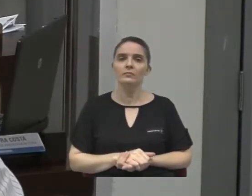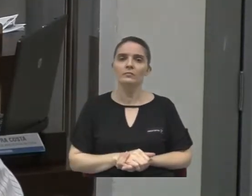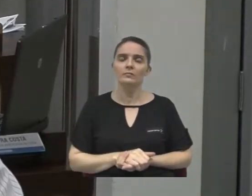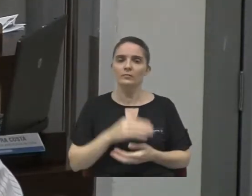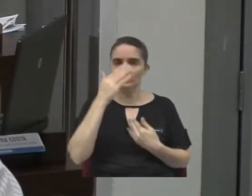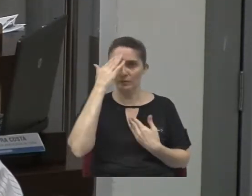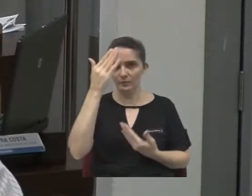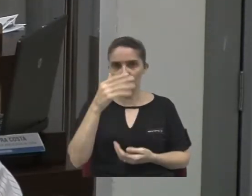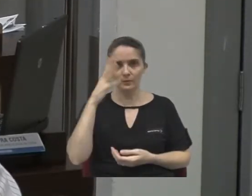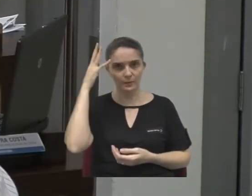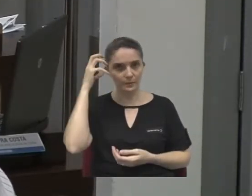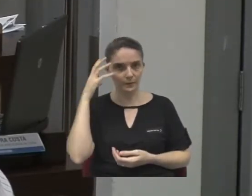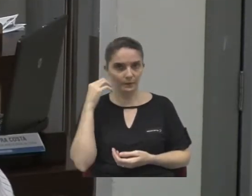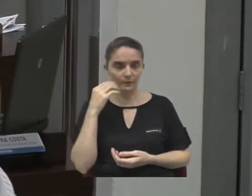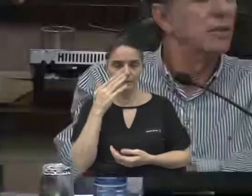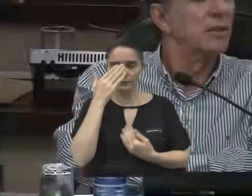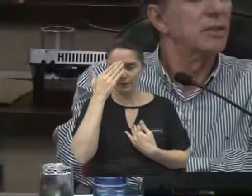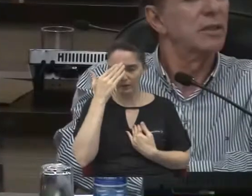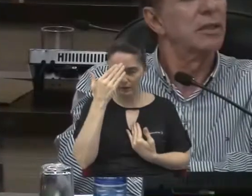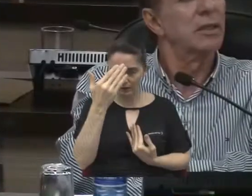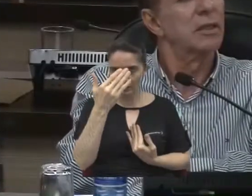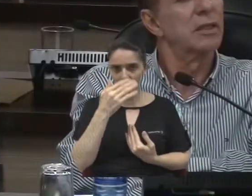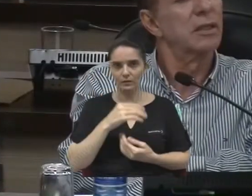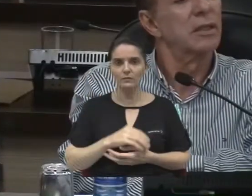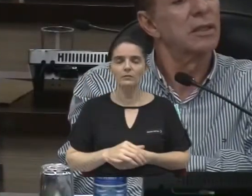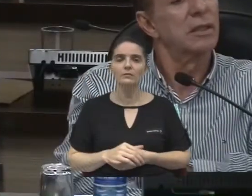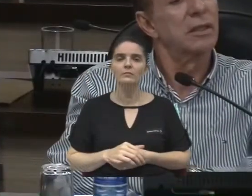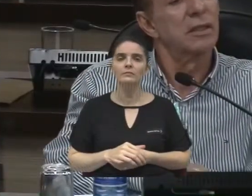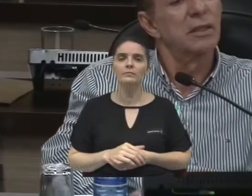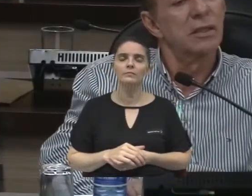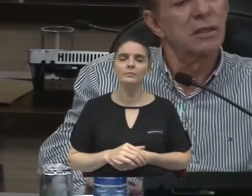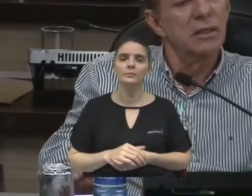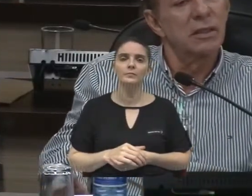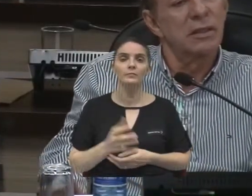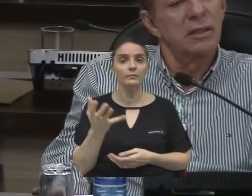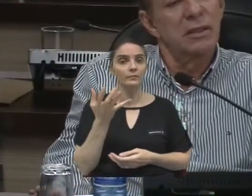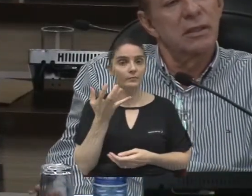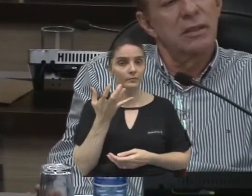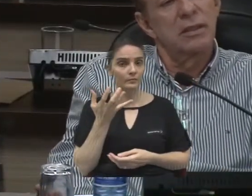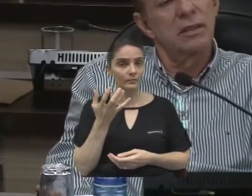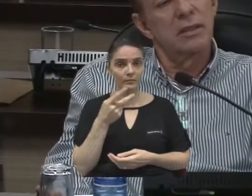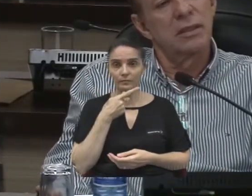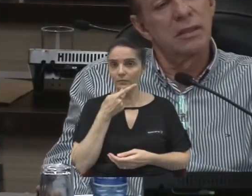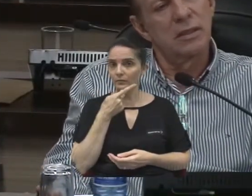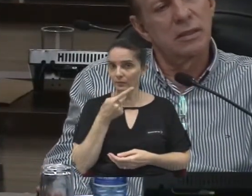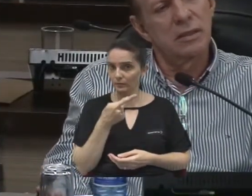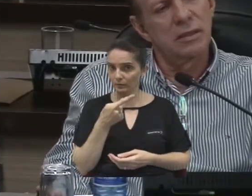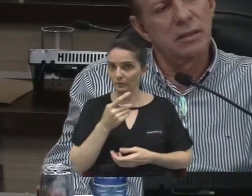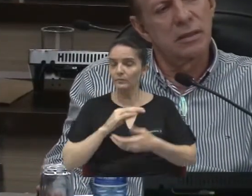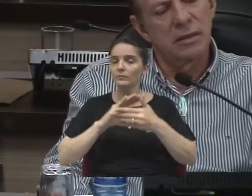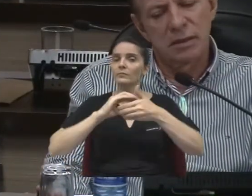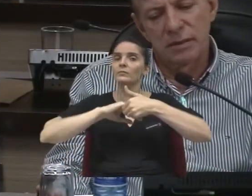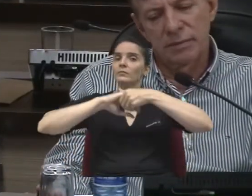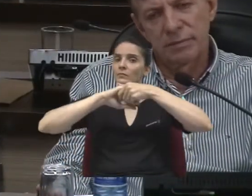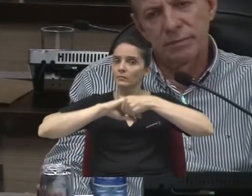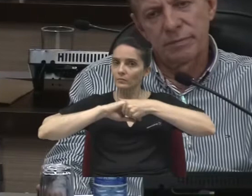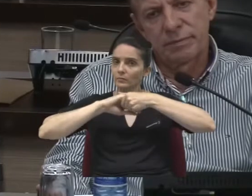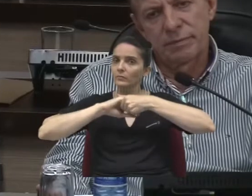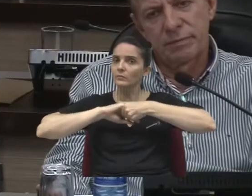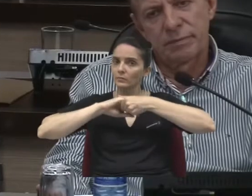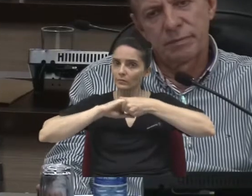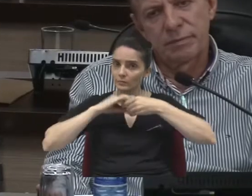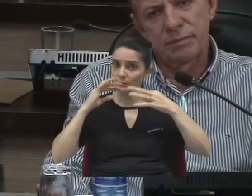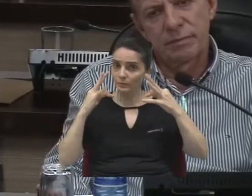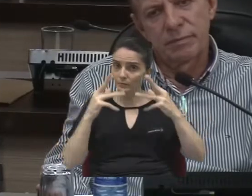Muito obrigada pela parte, vereadora. Mas, assim, eu gostaria de frisar que eu parabenizo todos